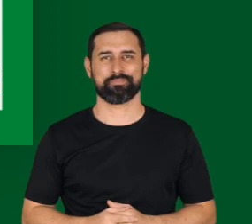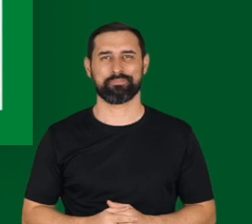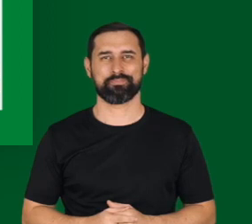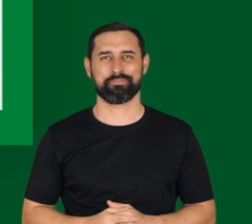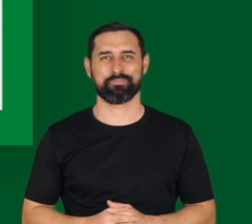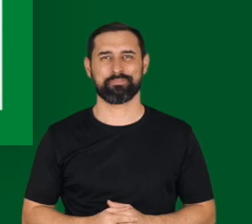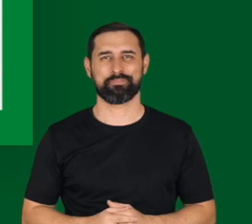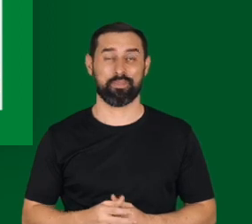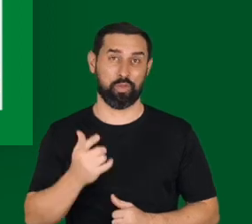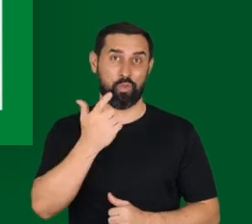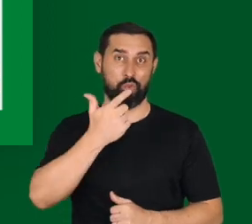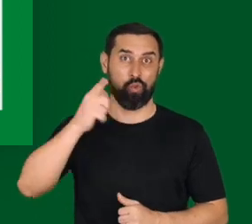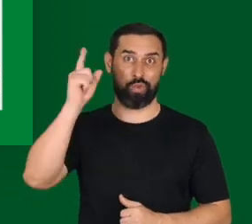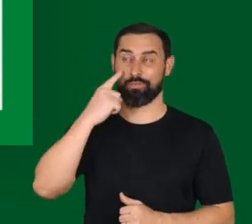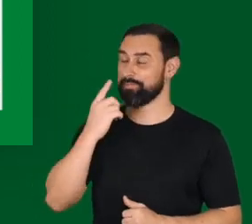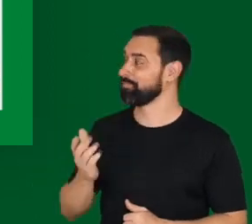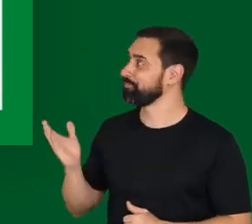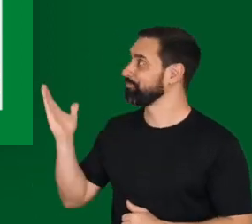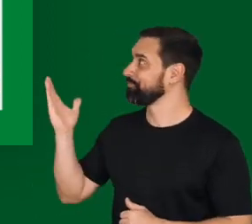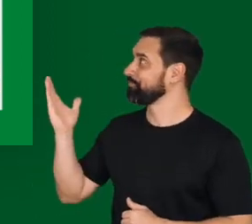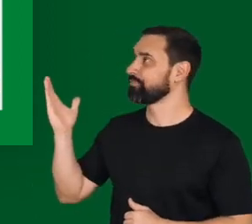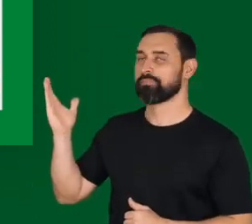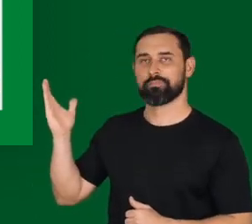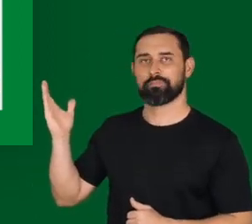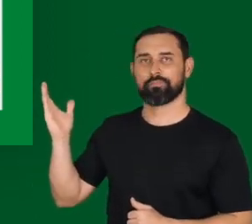E o PHTLS, ele traz